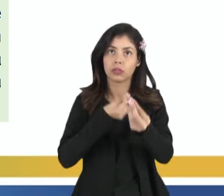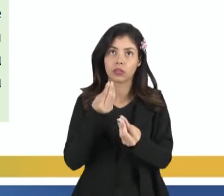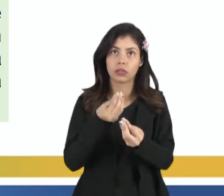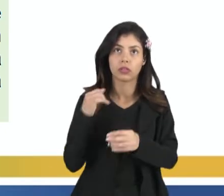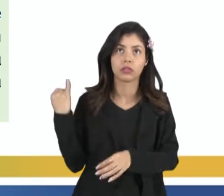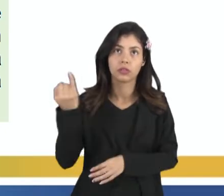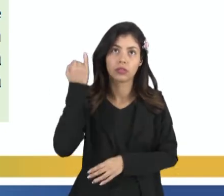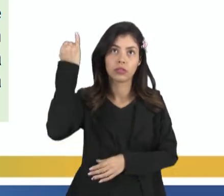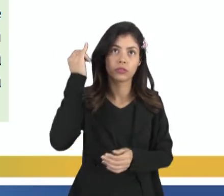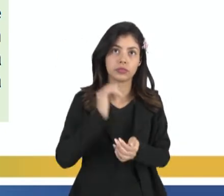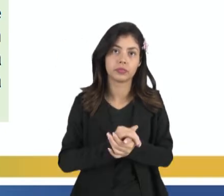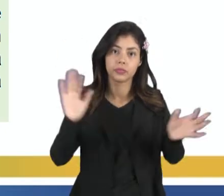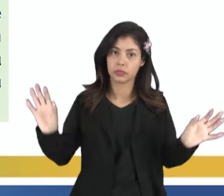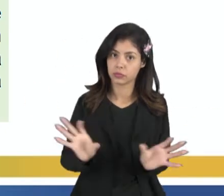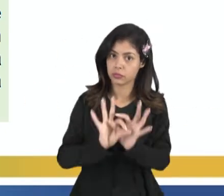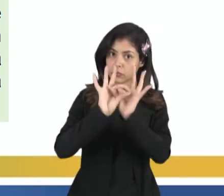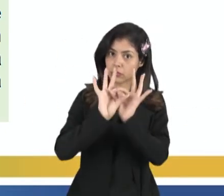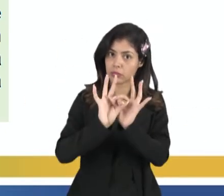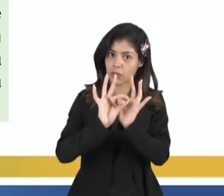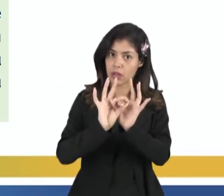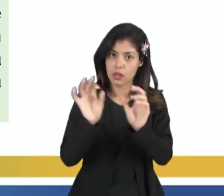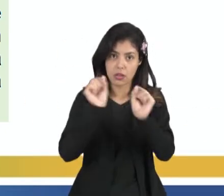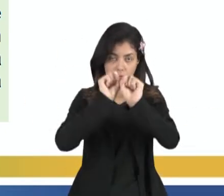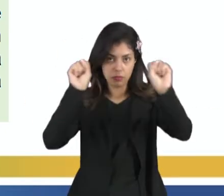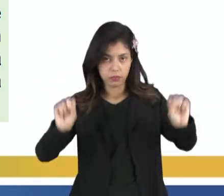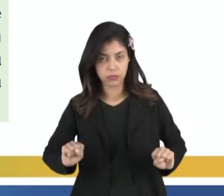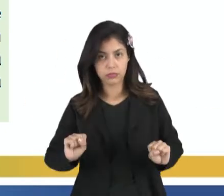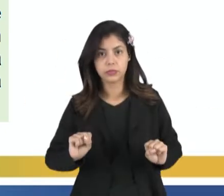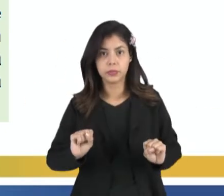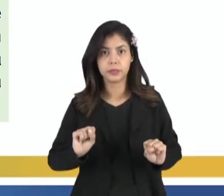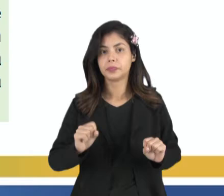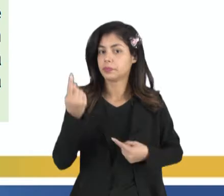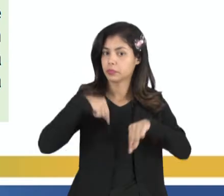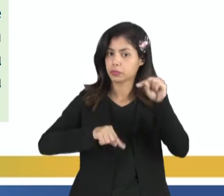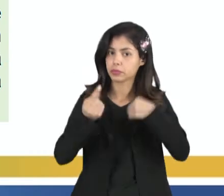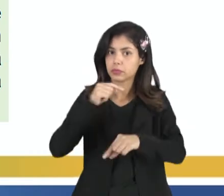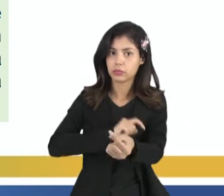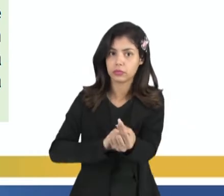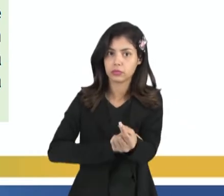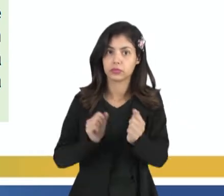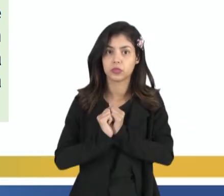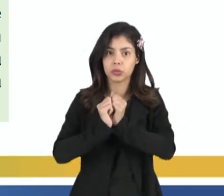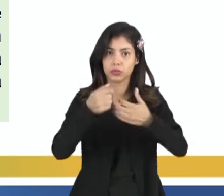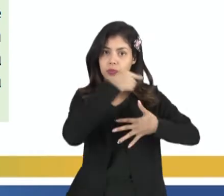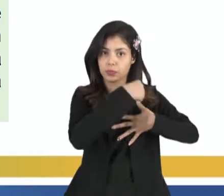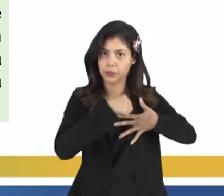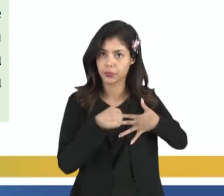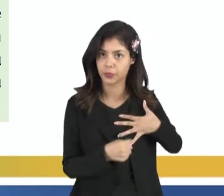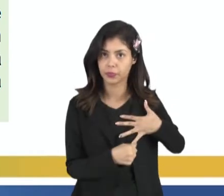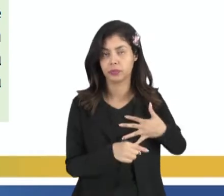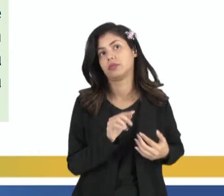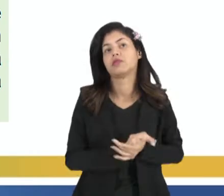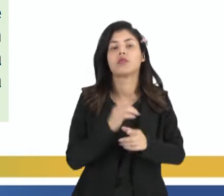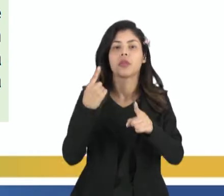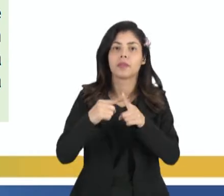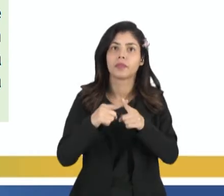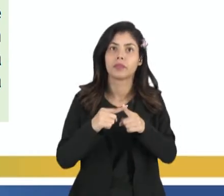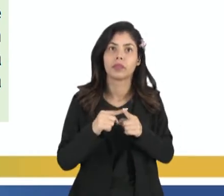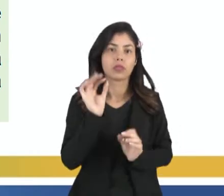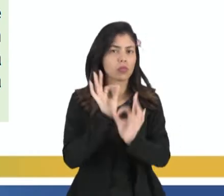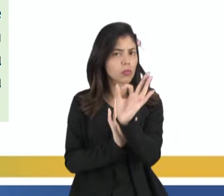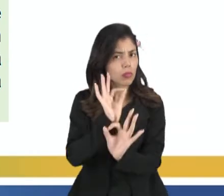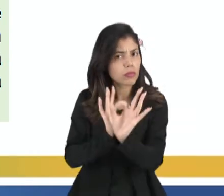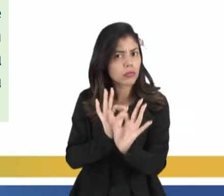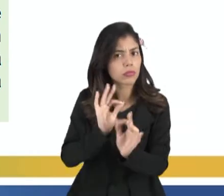é importante a ligação do sistema nervoso com o sistema endócrino, porque ambos são sistemas de